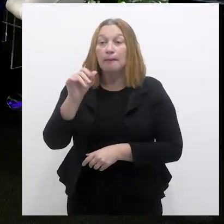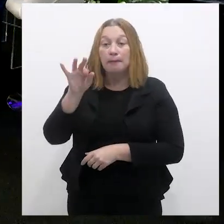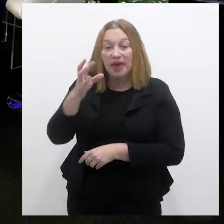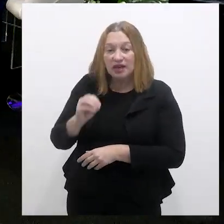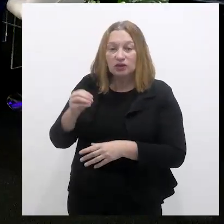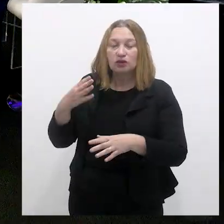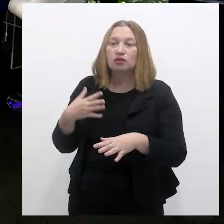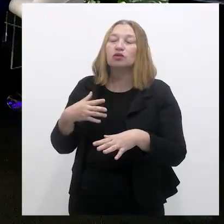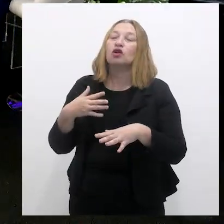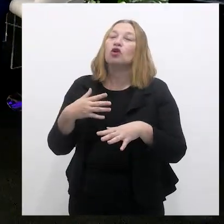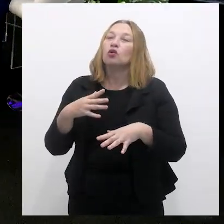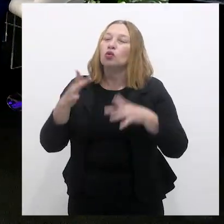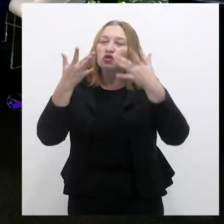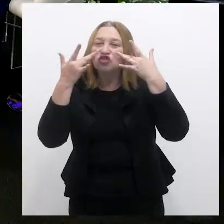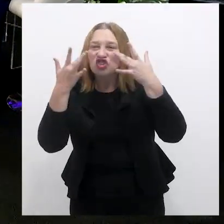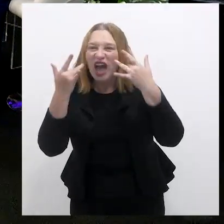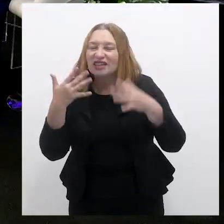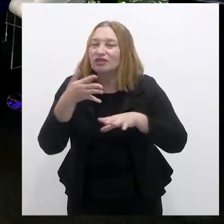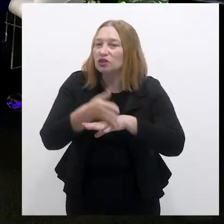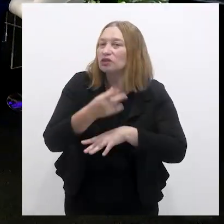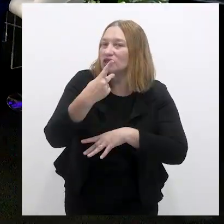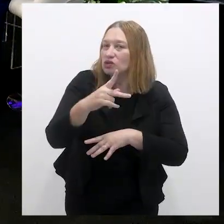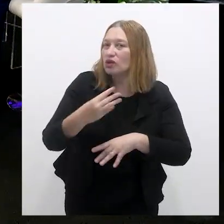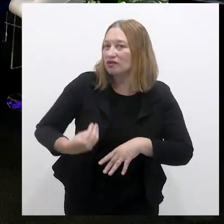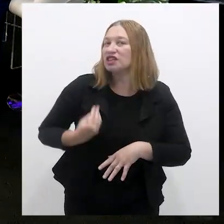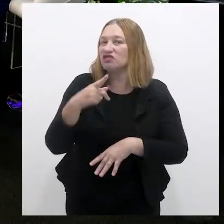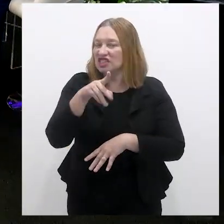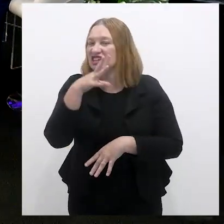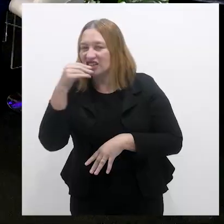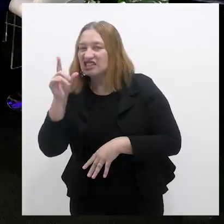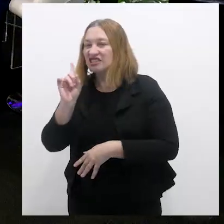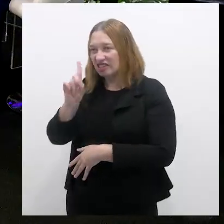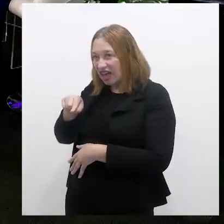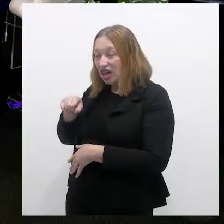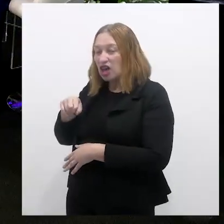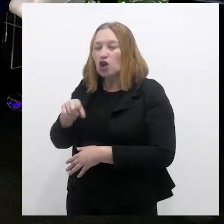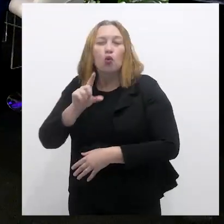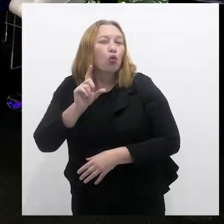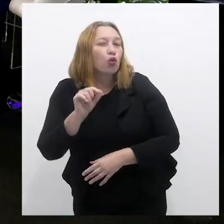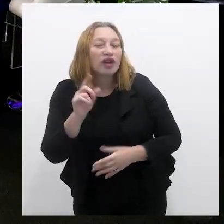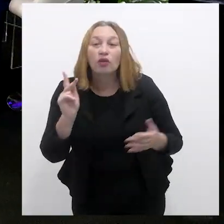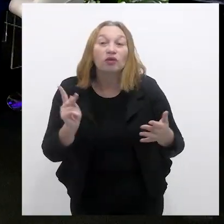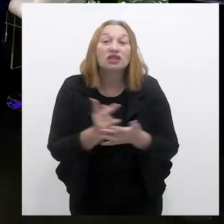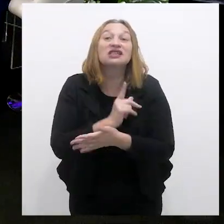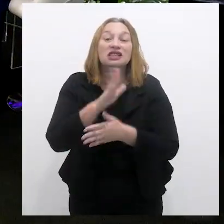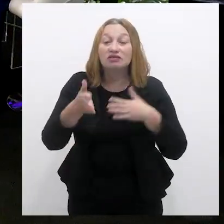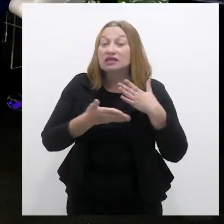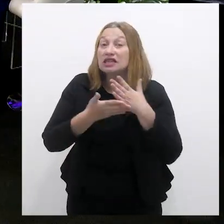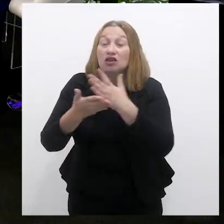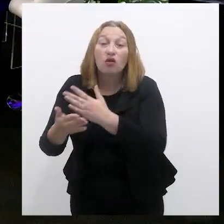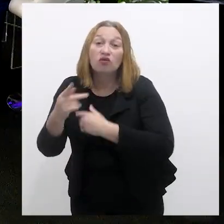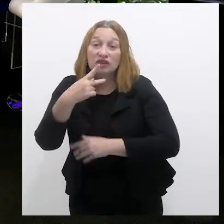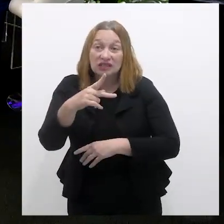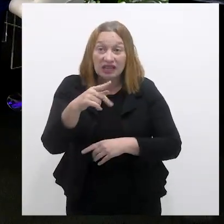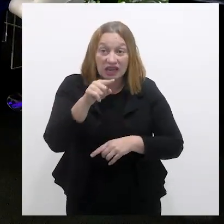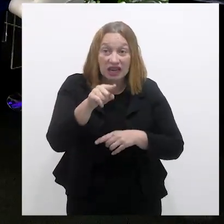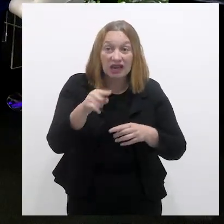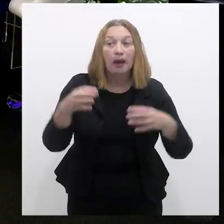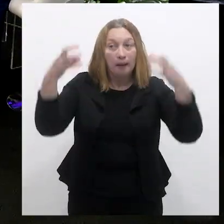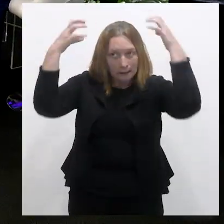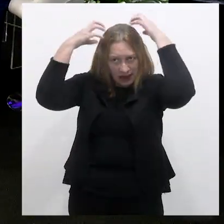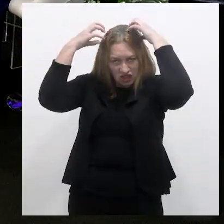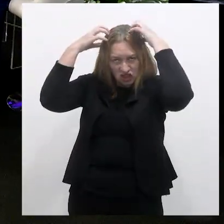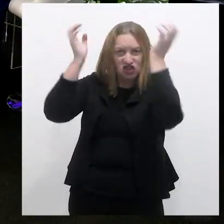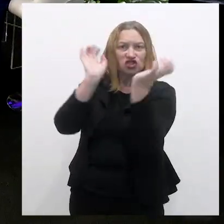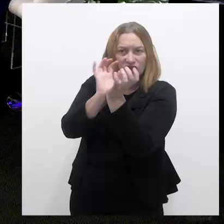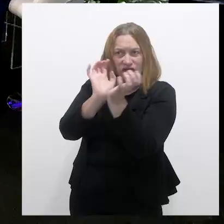Pedro, o teatro entrou na tua vida, a gente está falando de garotada, você ainda era bem adolescente, né? Sim. E o que te levou para esse caminho que, inclusive, você foi